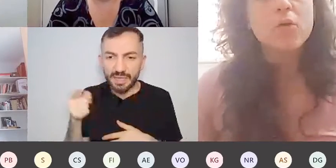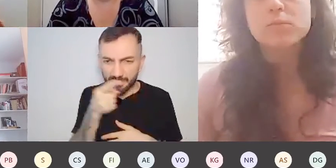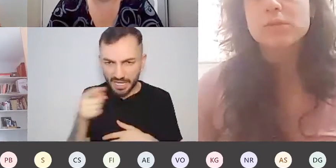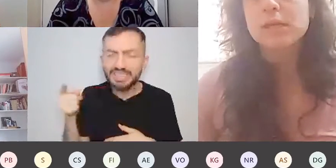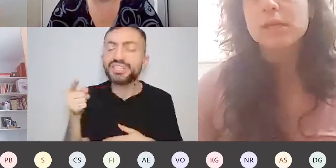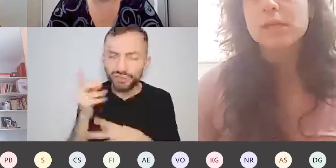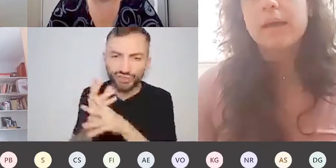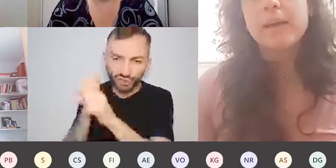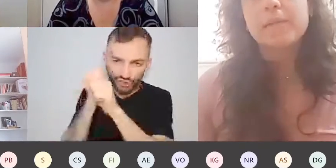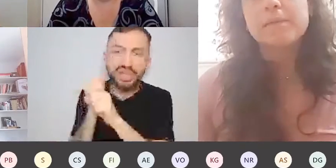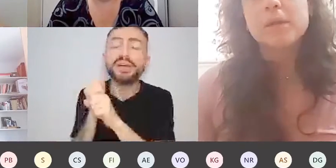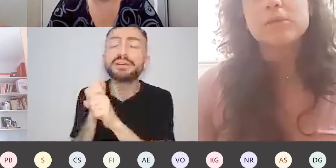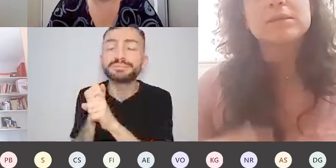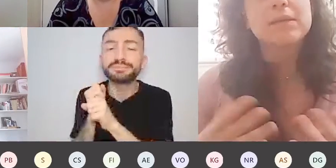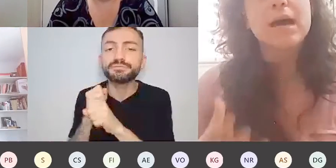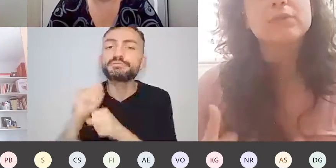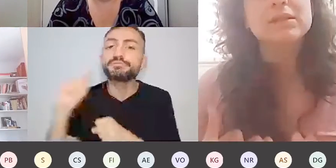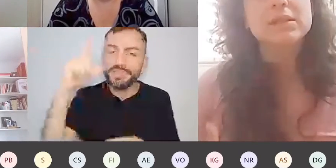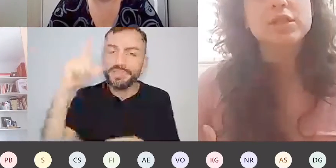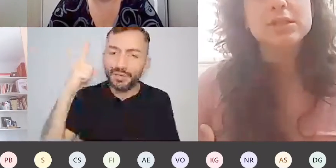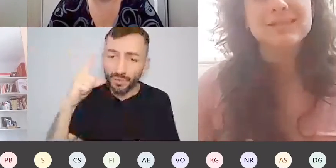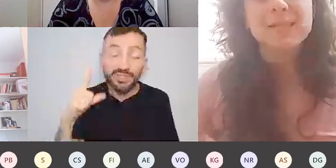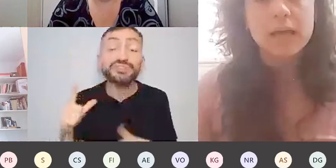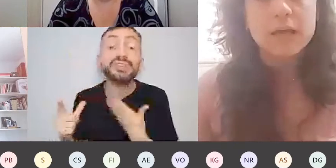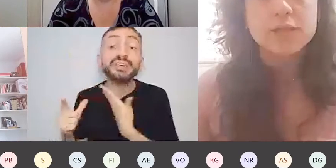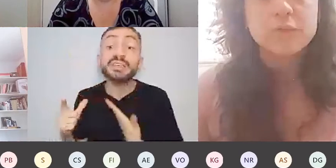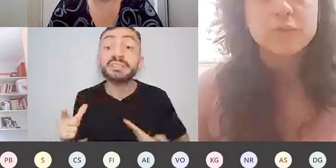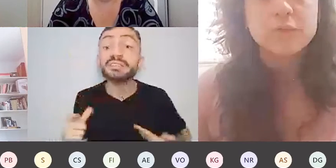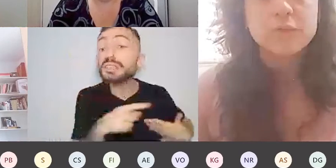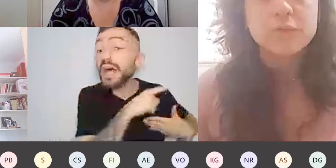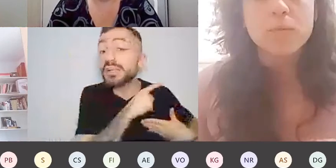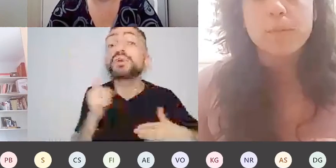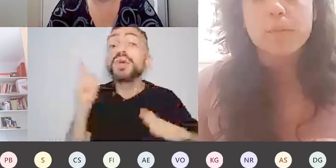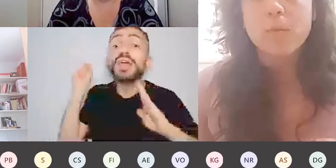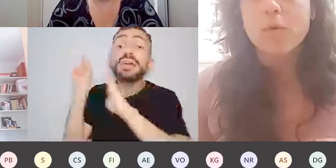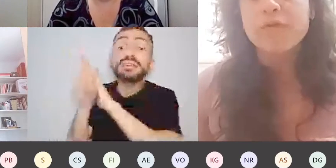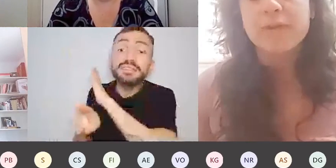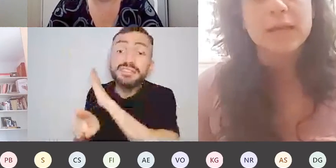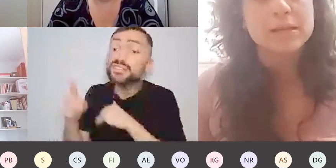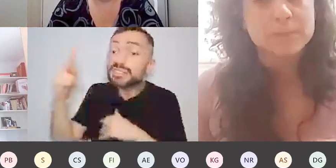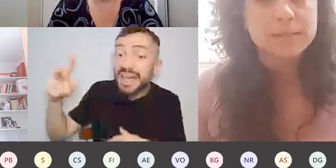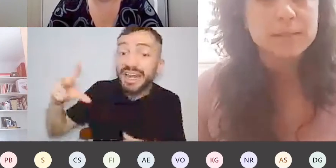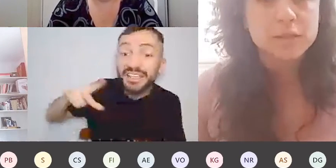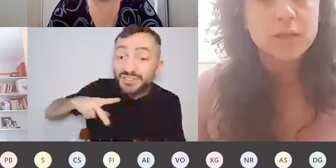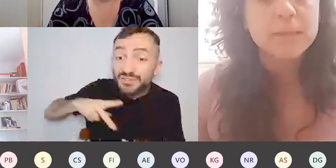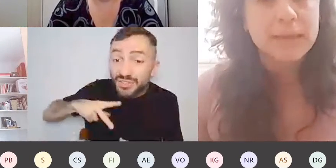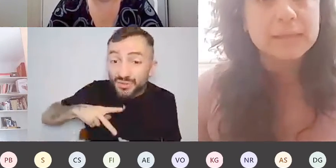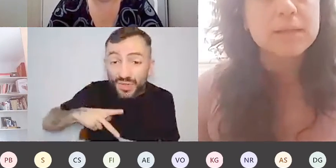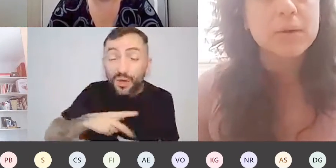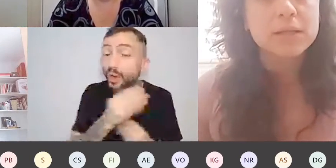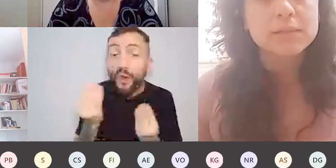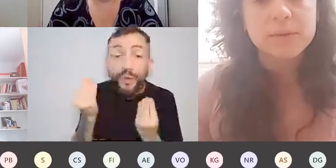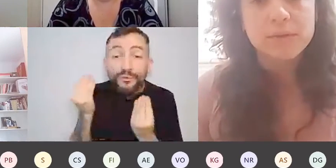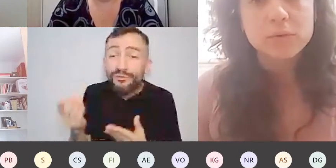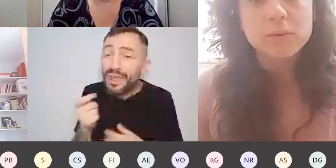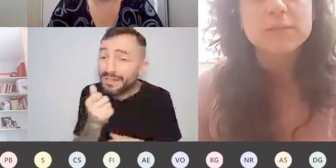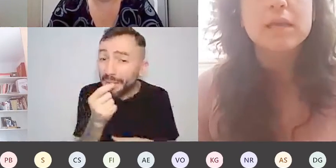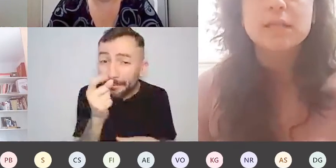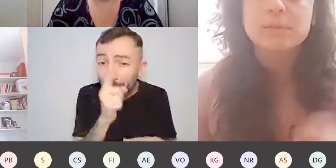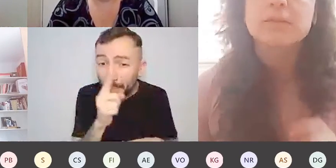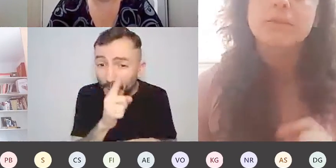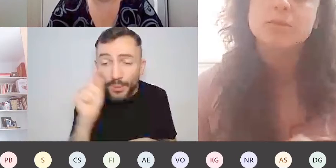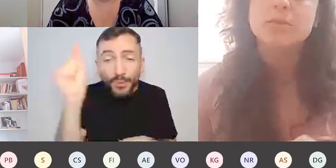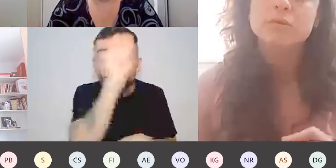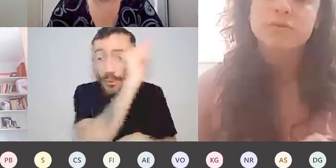e é como se o Estado exigisse dela individualmente, com ofertas bastante limitadas na maioria das